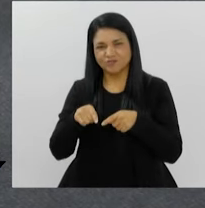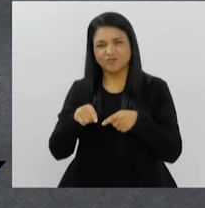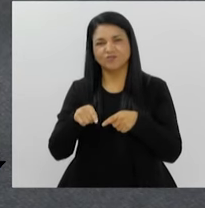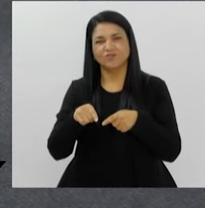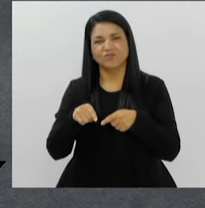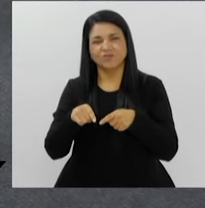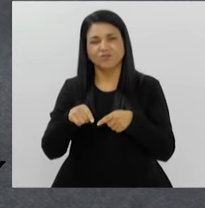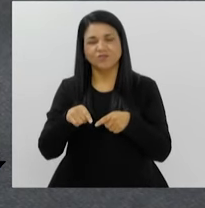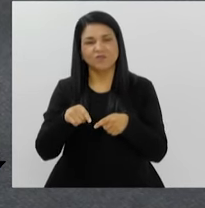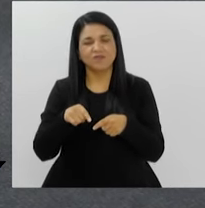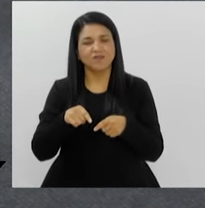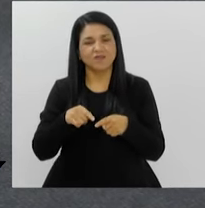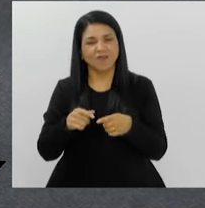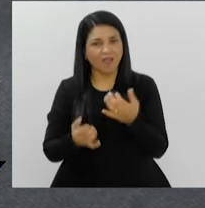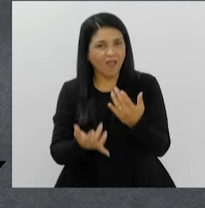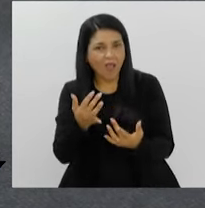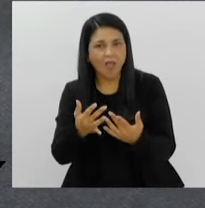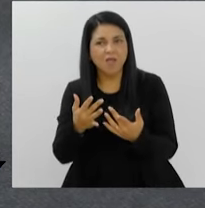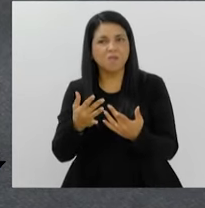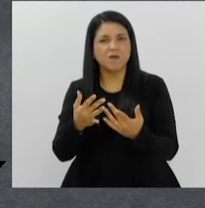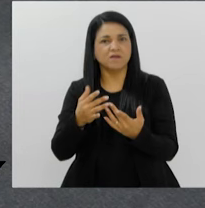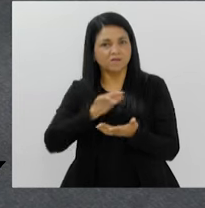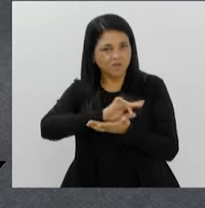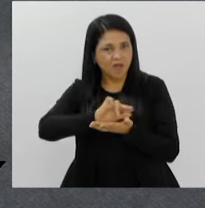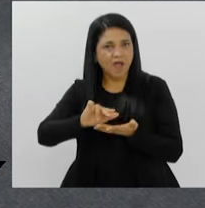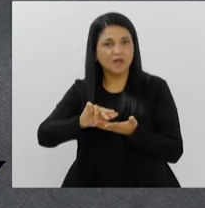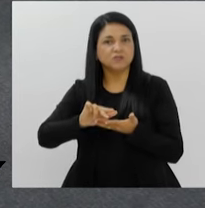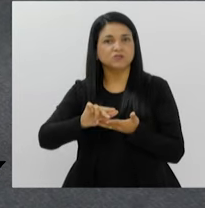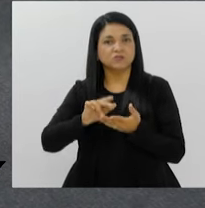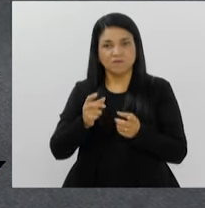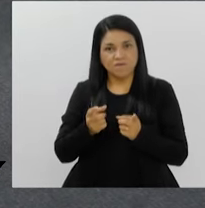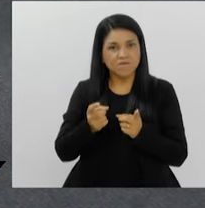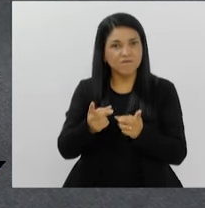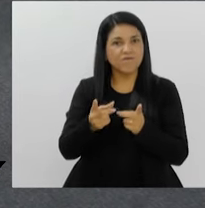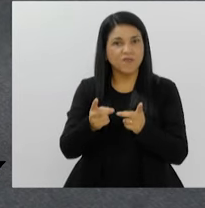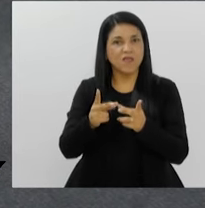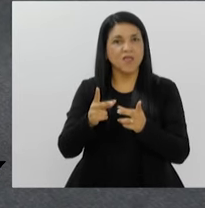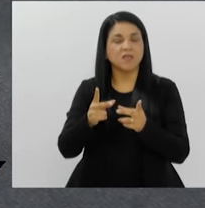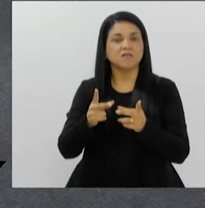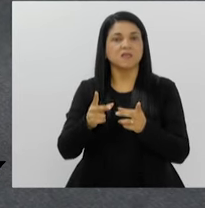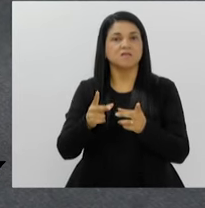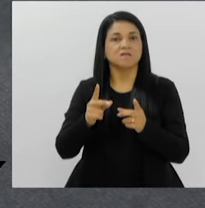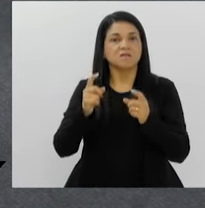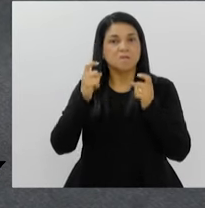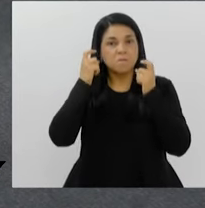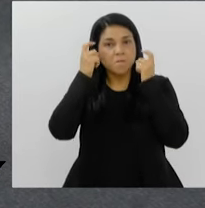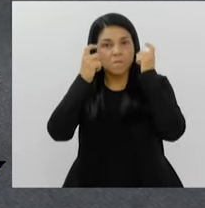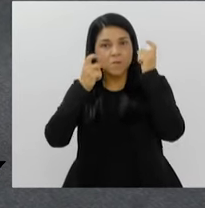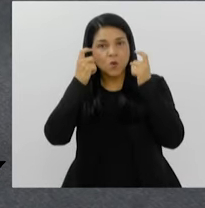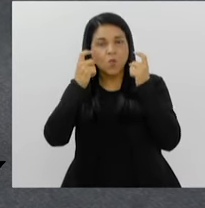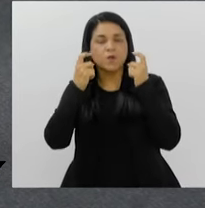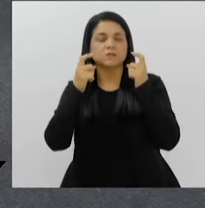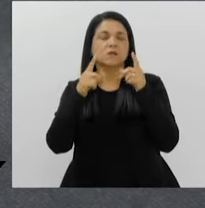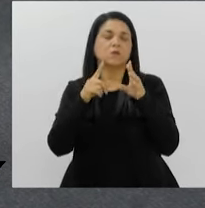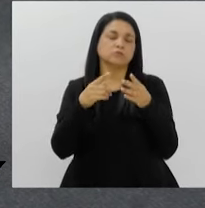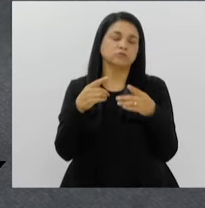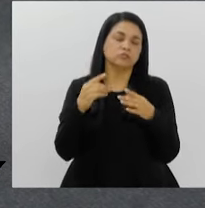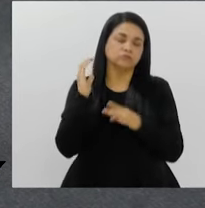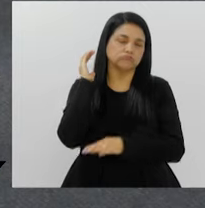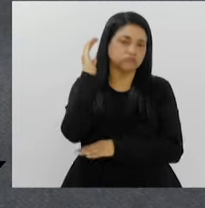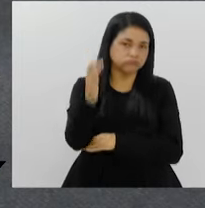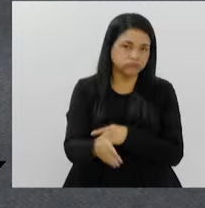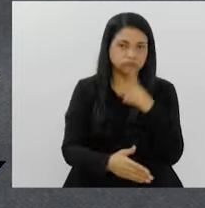que queimam, que desmatam, e tem muitos que até exportam e têm preocupação de não desmatar, de não